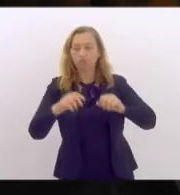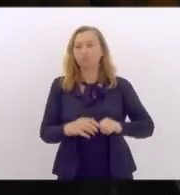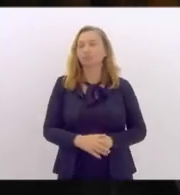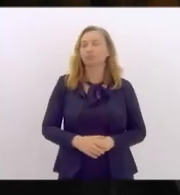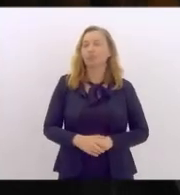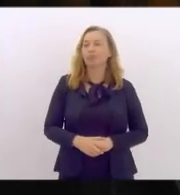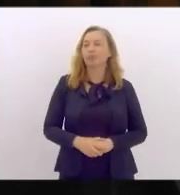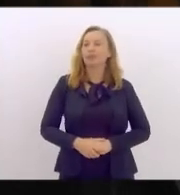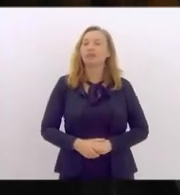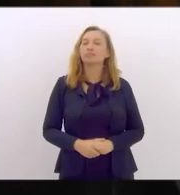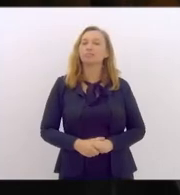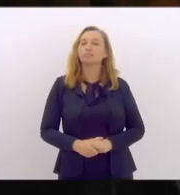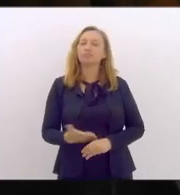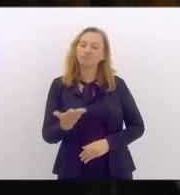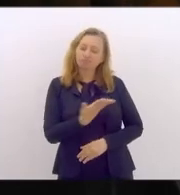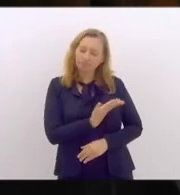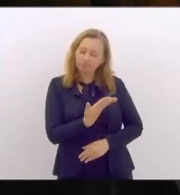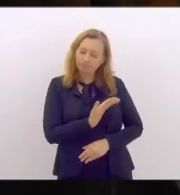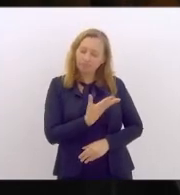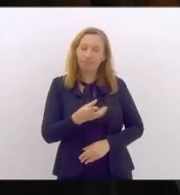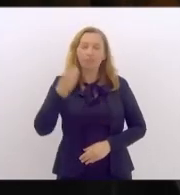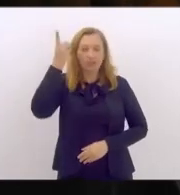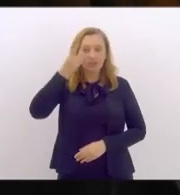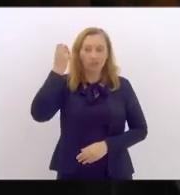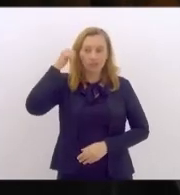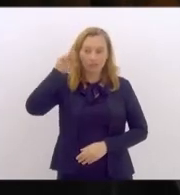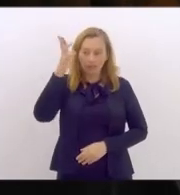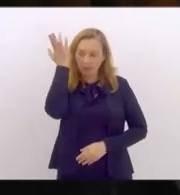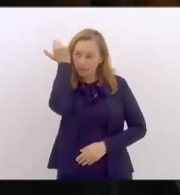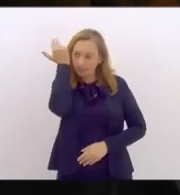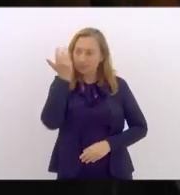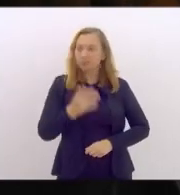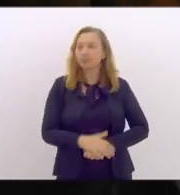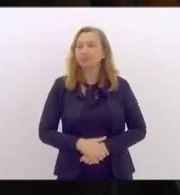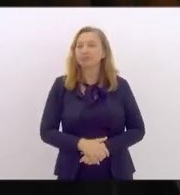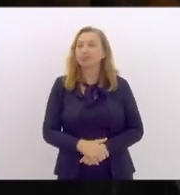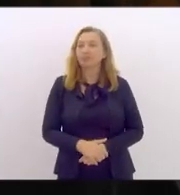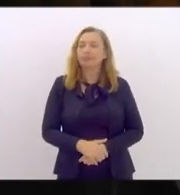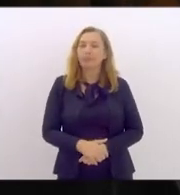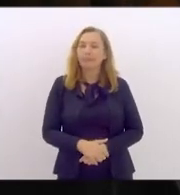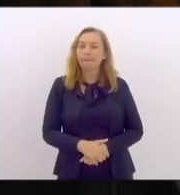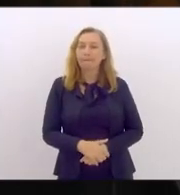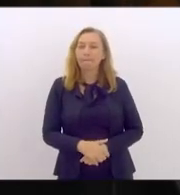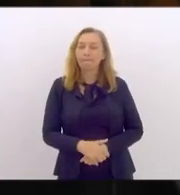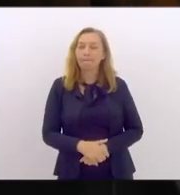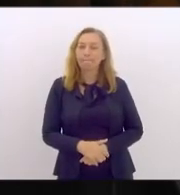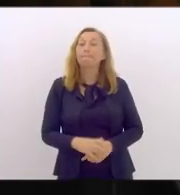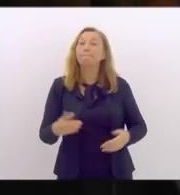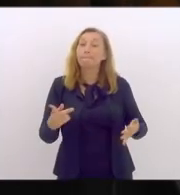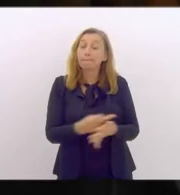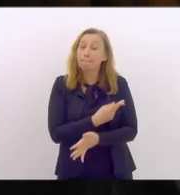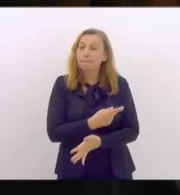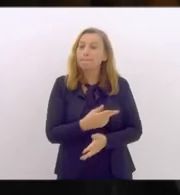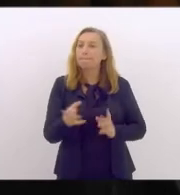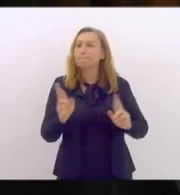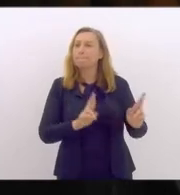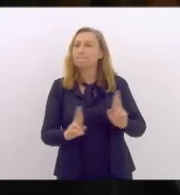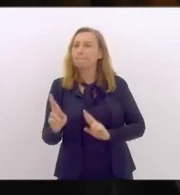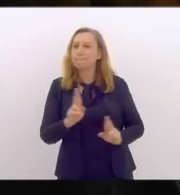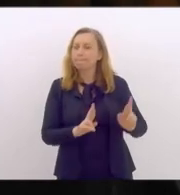querido amigo deputado Eliomar é o que tá acontecendo com relação